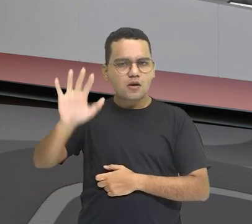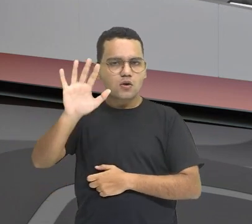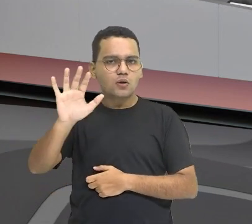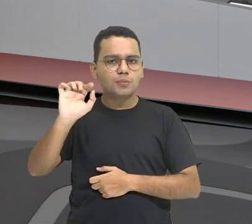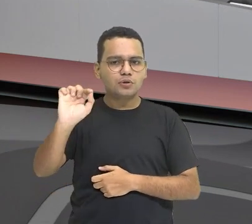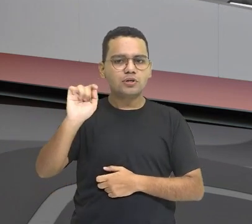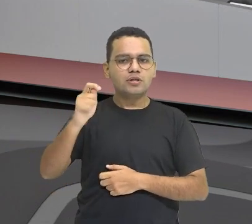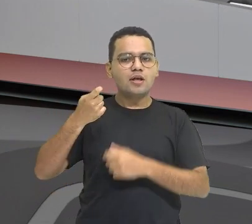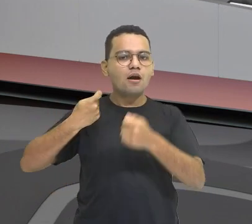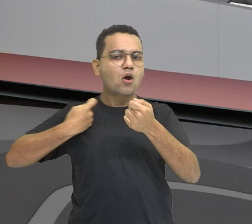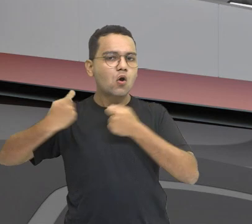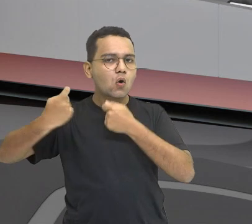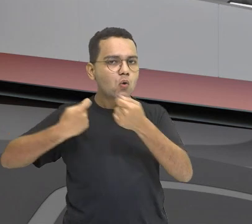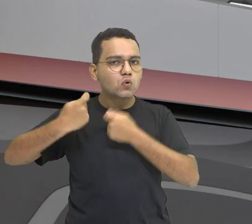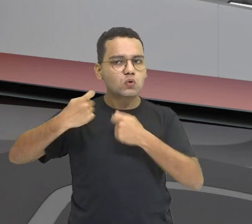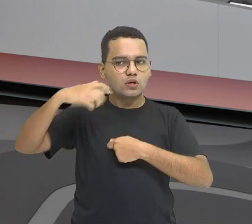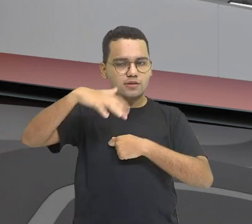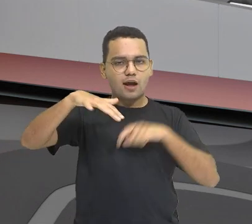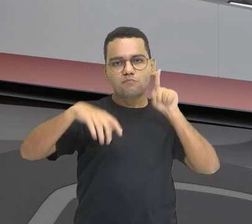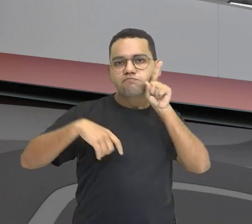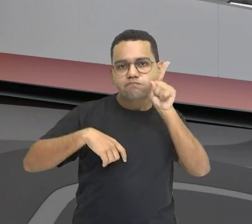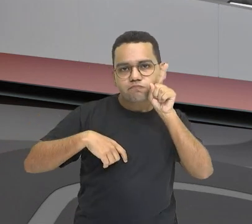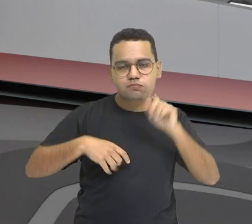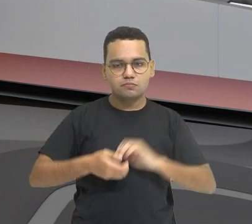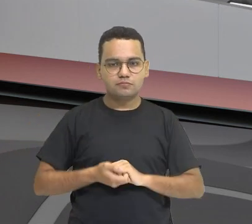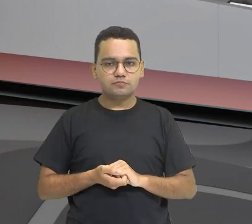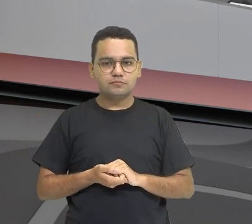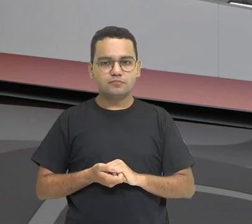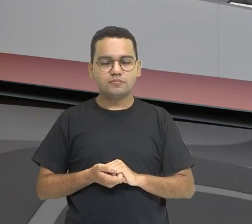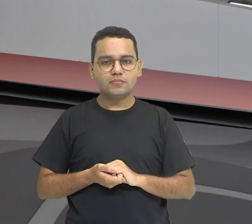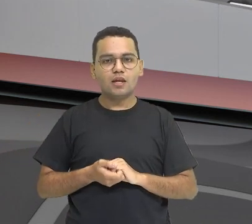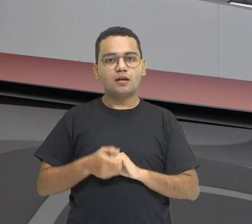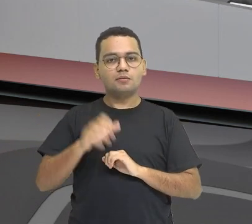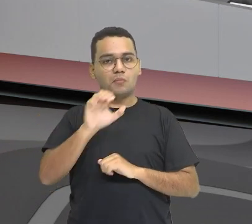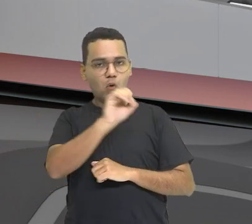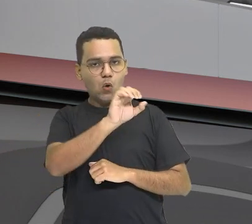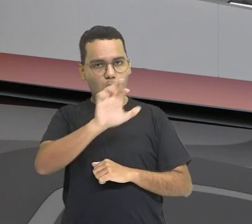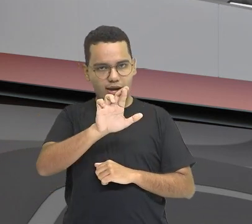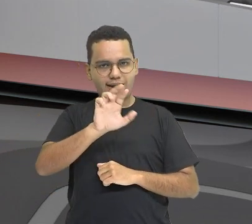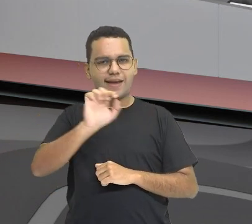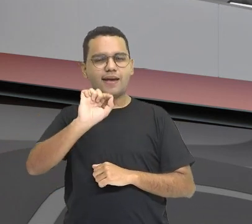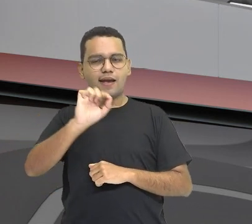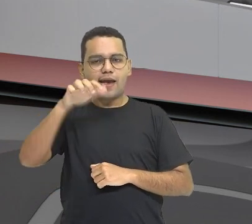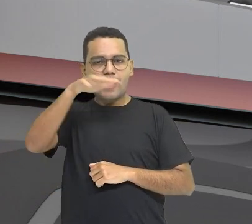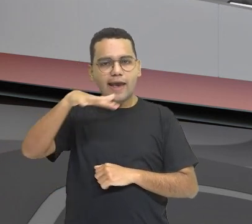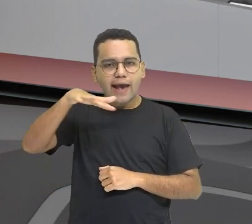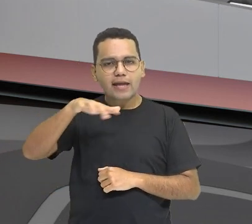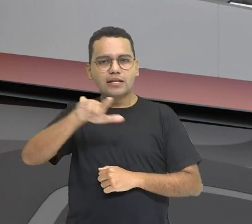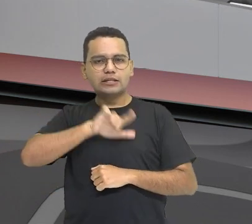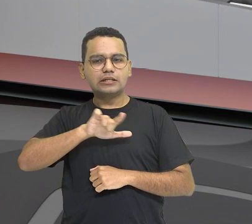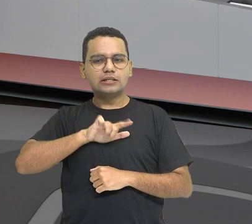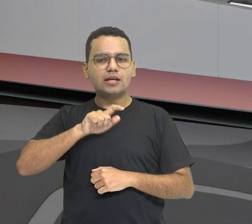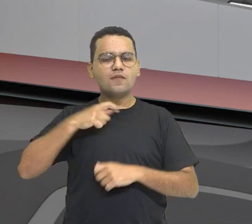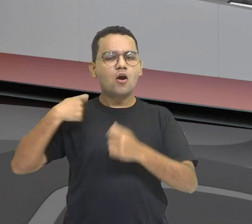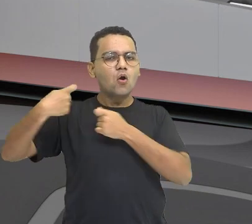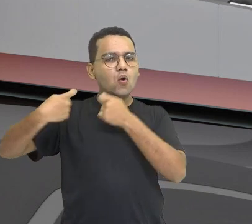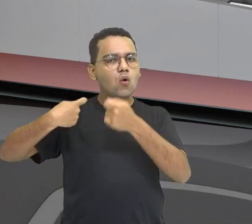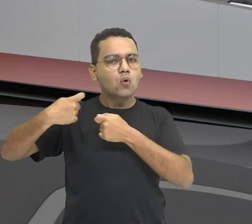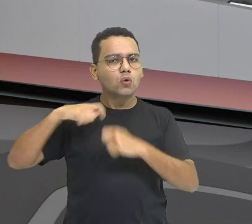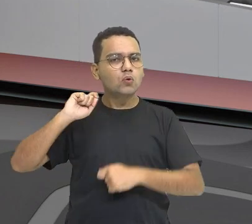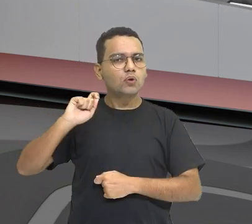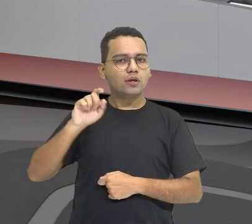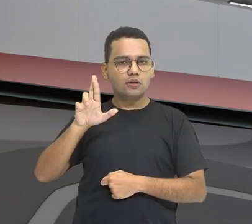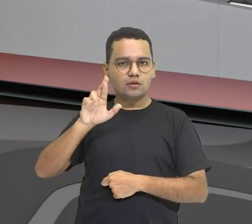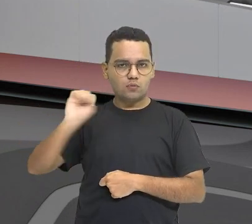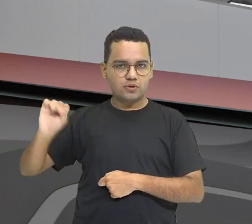sob controle dos Estados Unidos, tá bom? E a parte oriental ficou ali, foi área de domínio, né? Ficou sob a influência